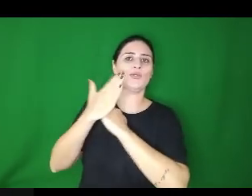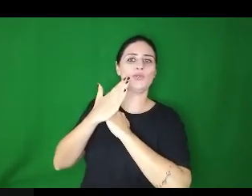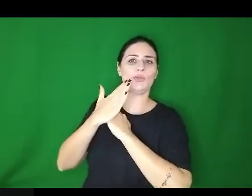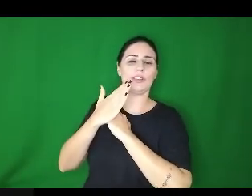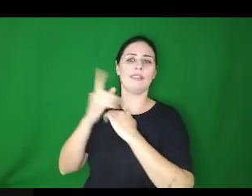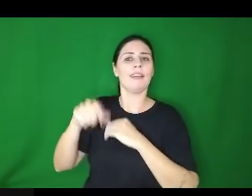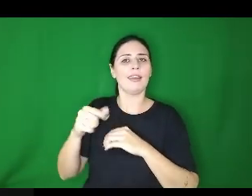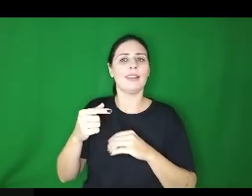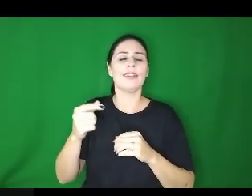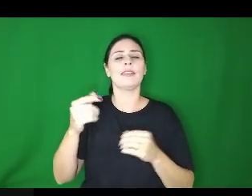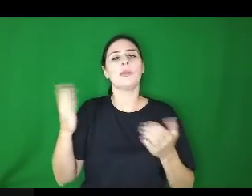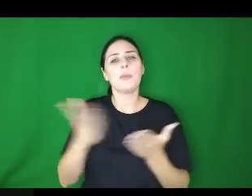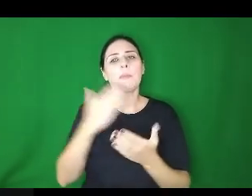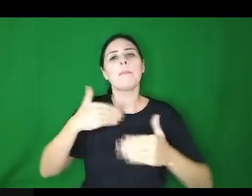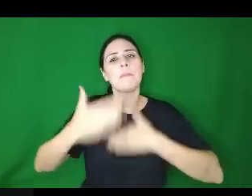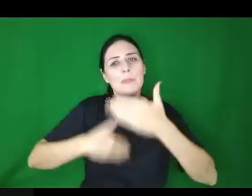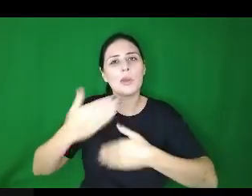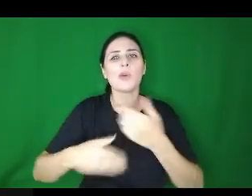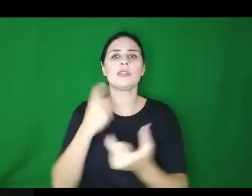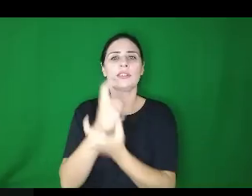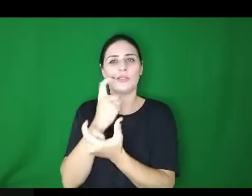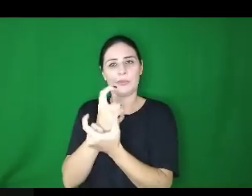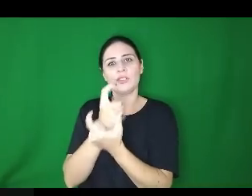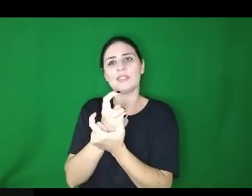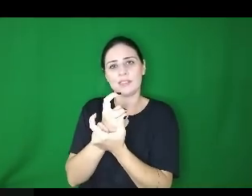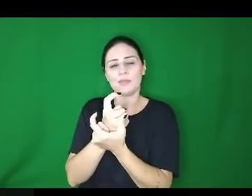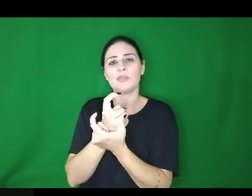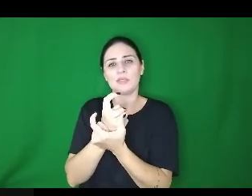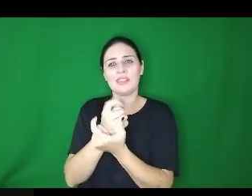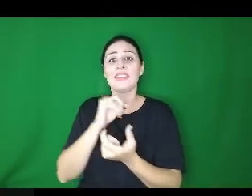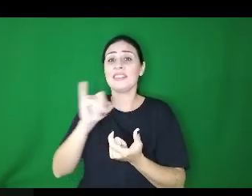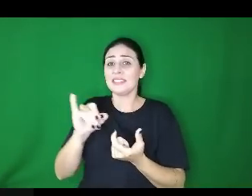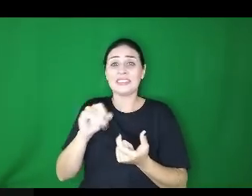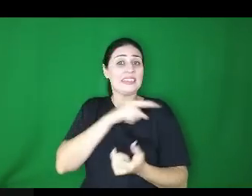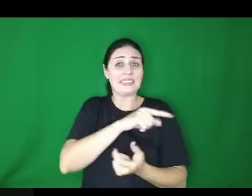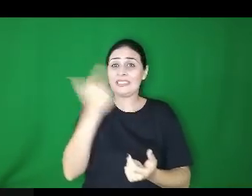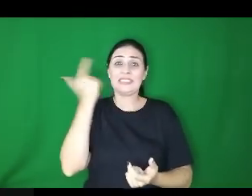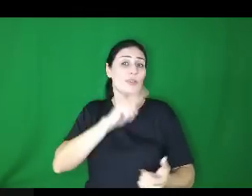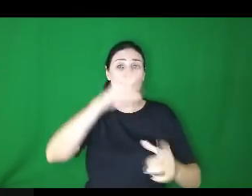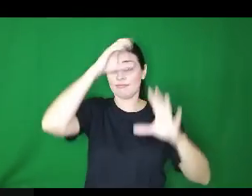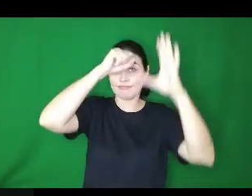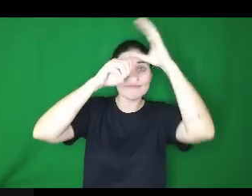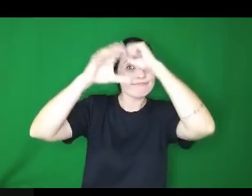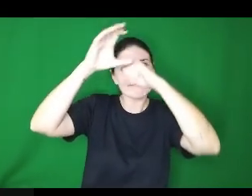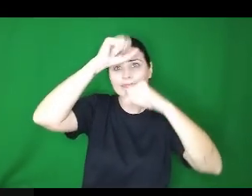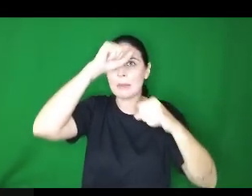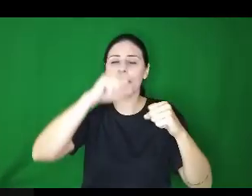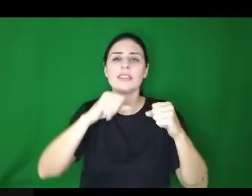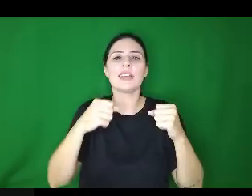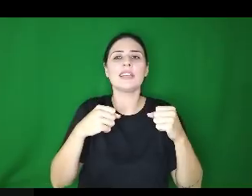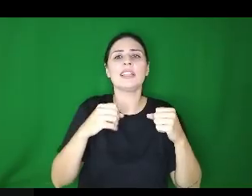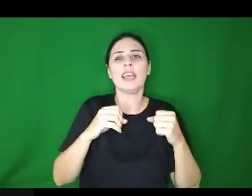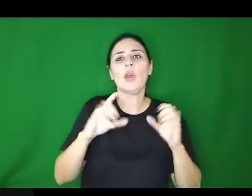meu conhecimento em ciências, em geografia, em história, em arte, porque eu não domino a